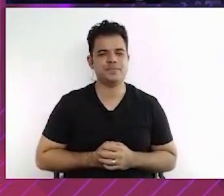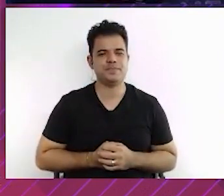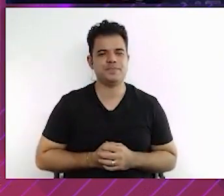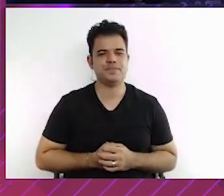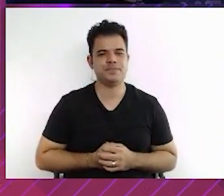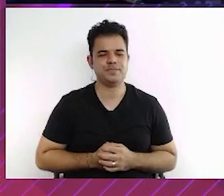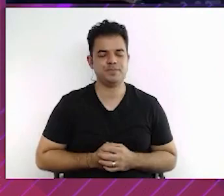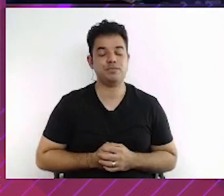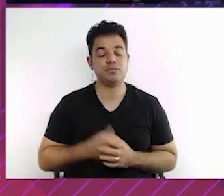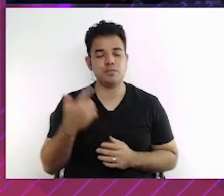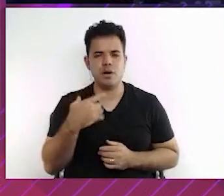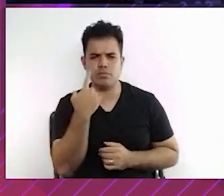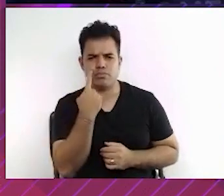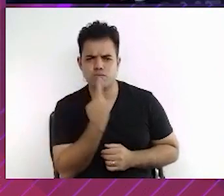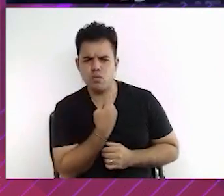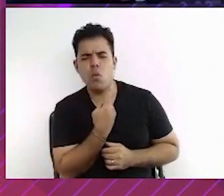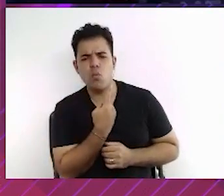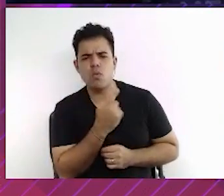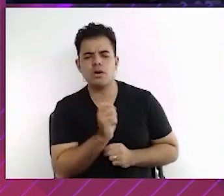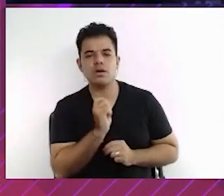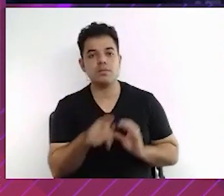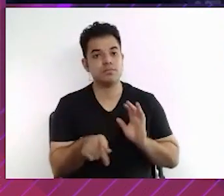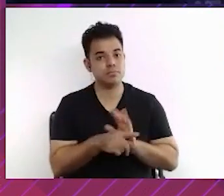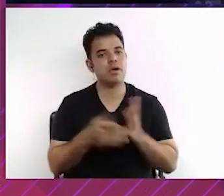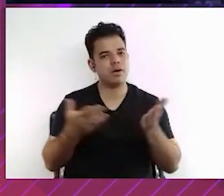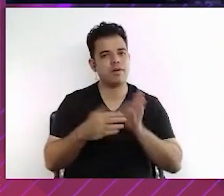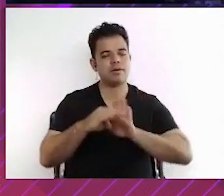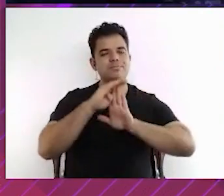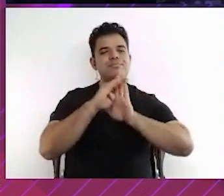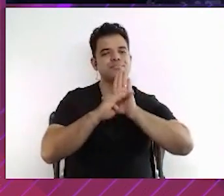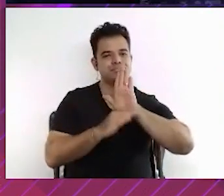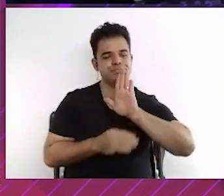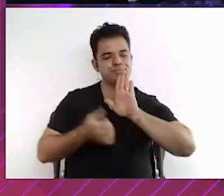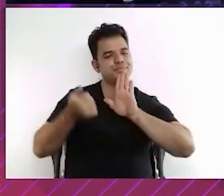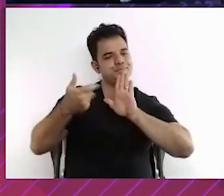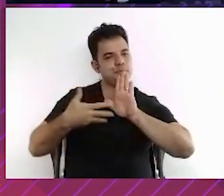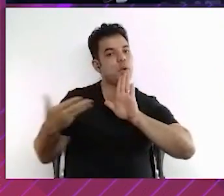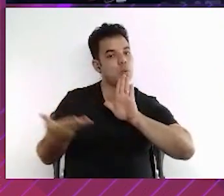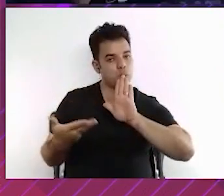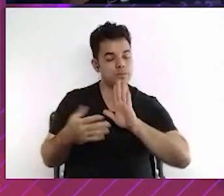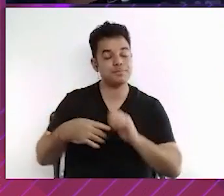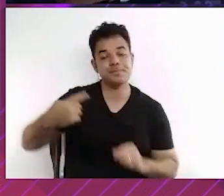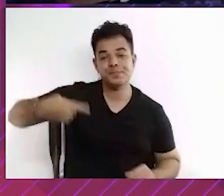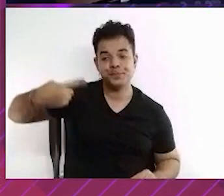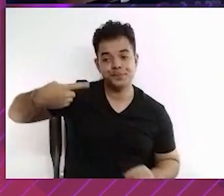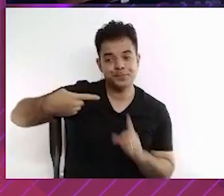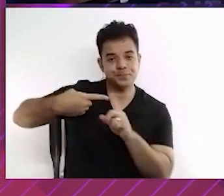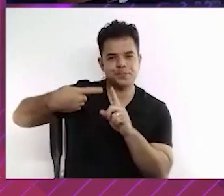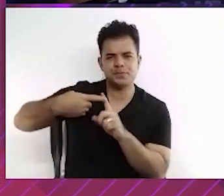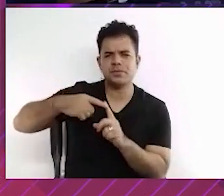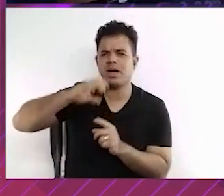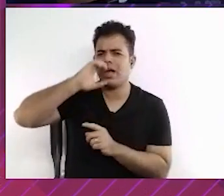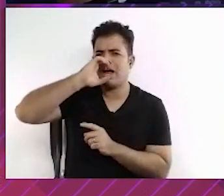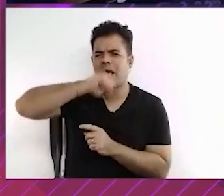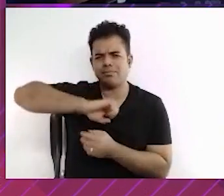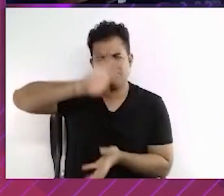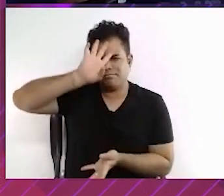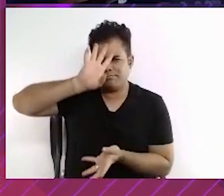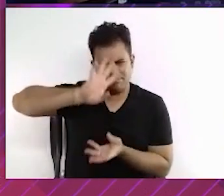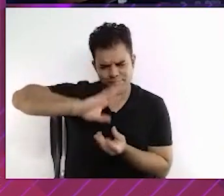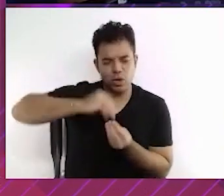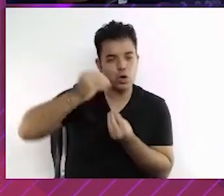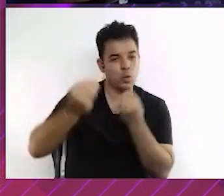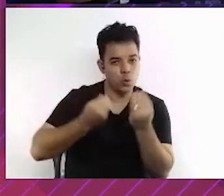Aqui, mais ou menos, o roteiro das coisas que eu vou abordar. Primeiro, eu vou dar assim, uma contextualização de como que funciona